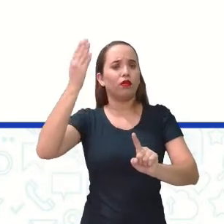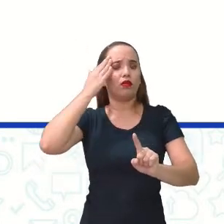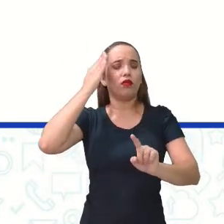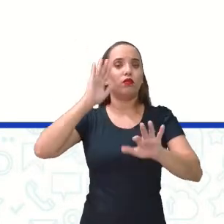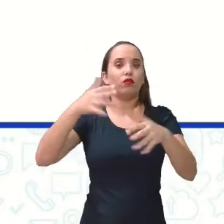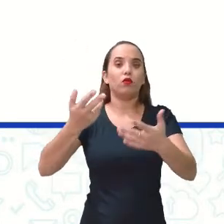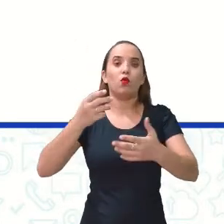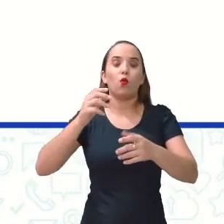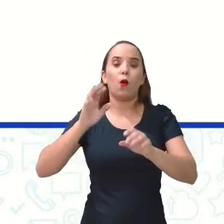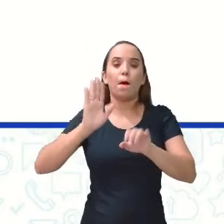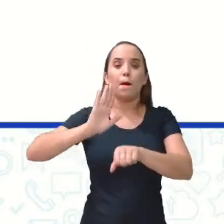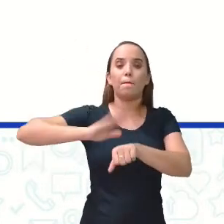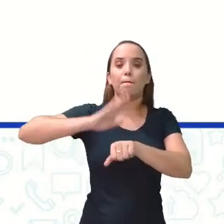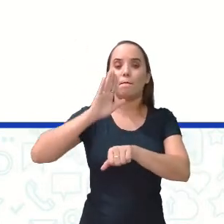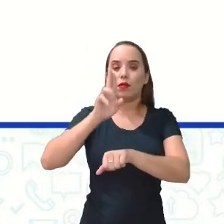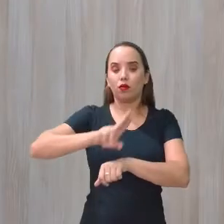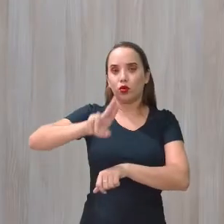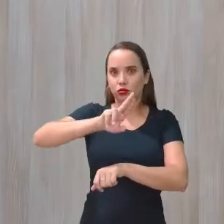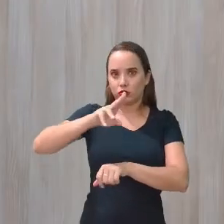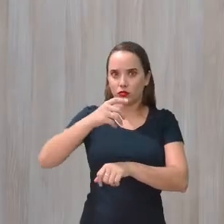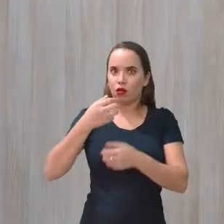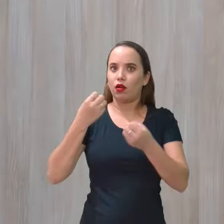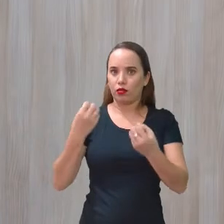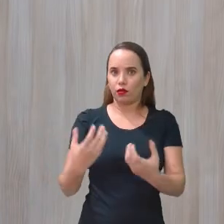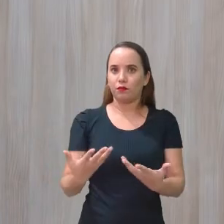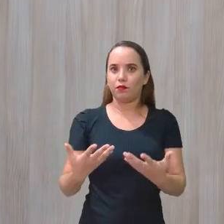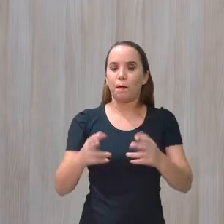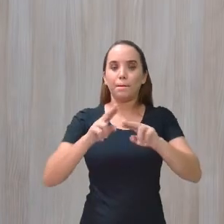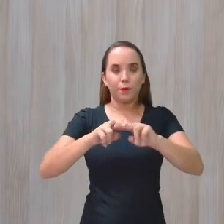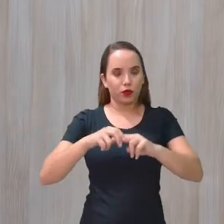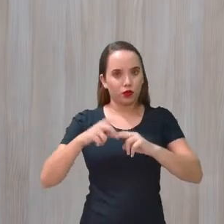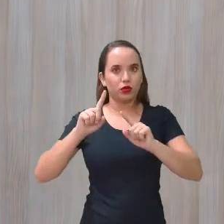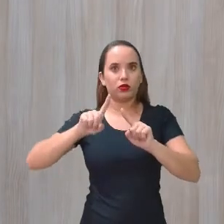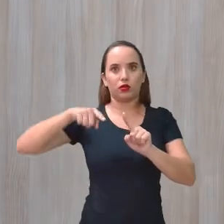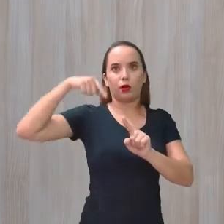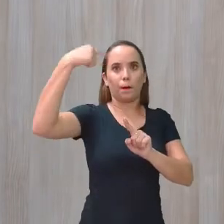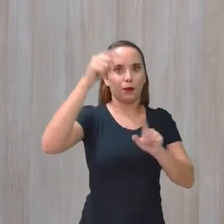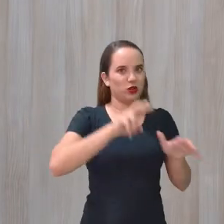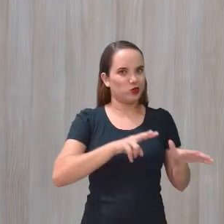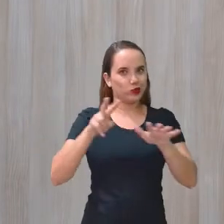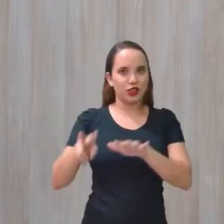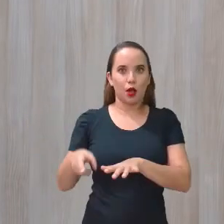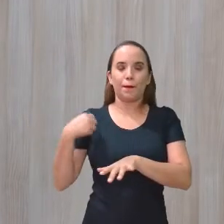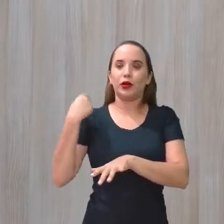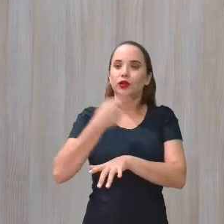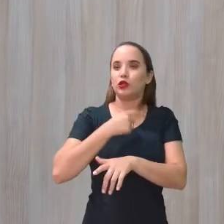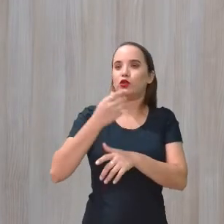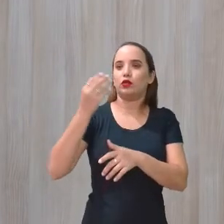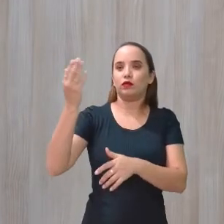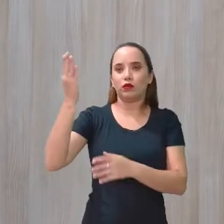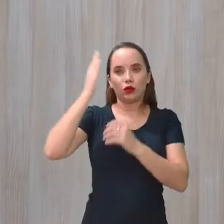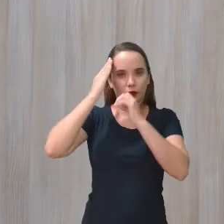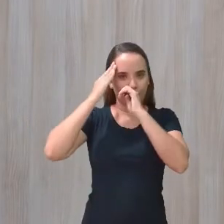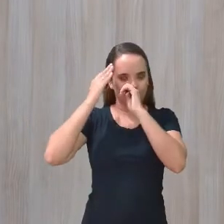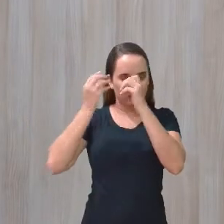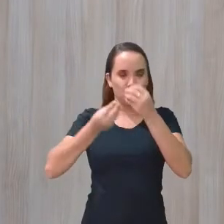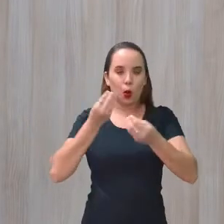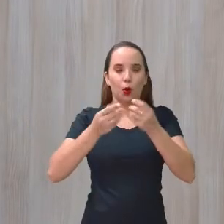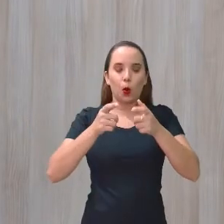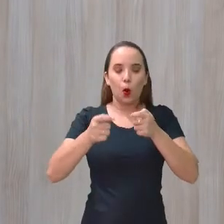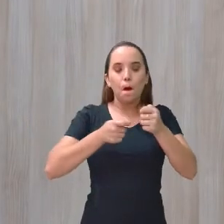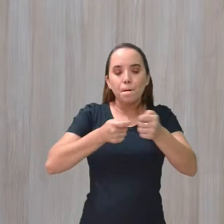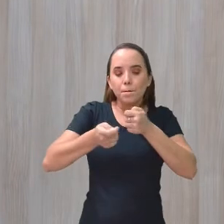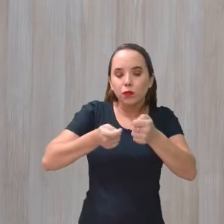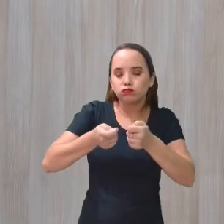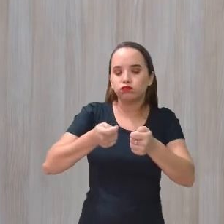certo? Então para isso a gente vai passar também uma semana, que já é a próxima, aprendendo a manipular letras. Ou seja,